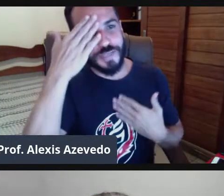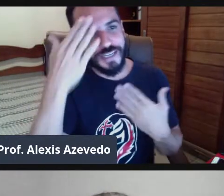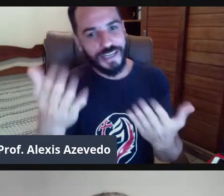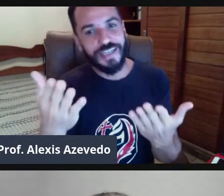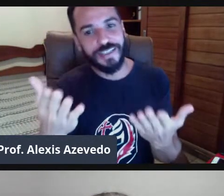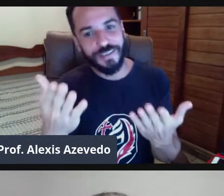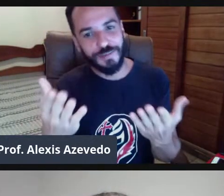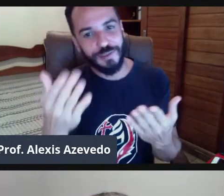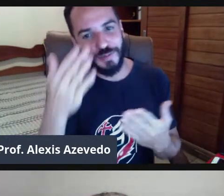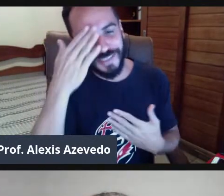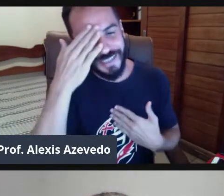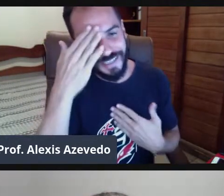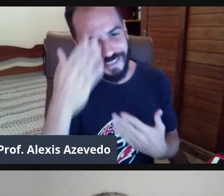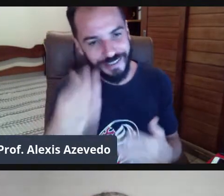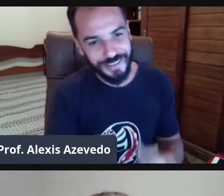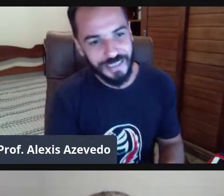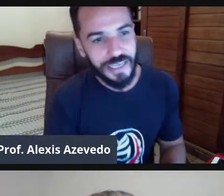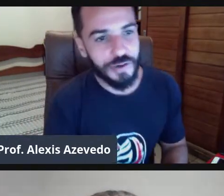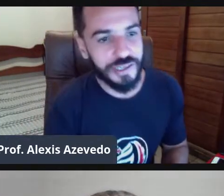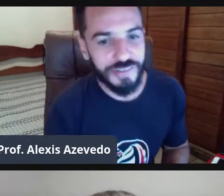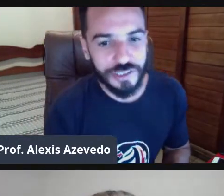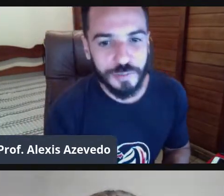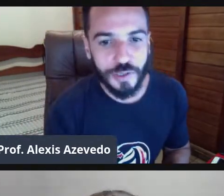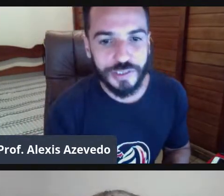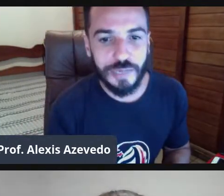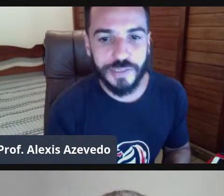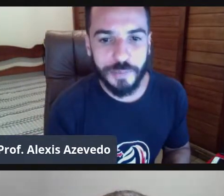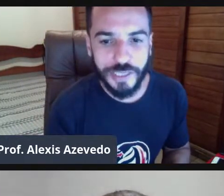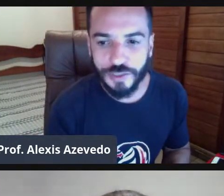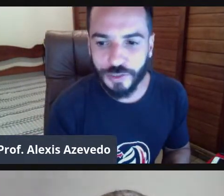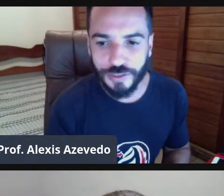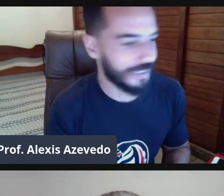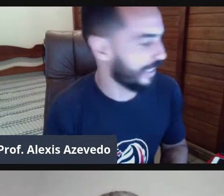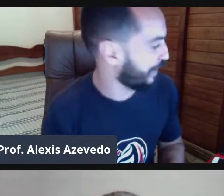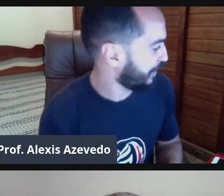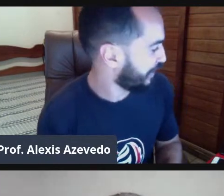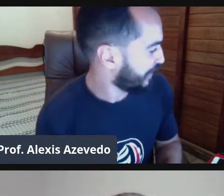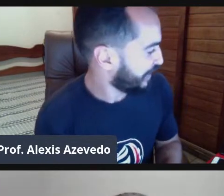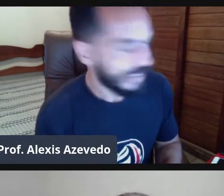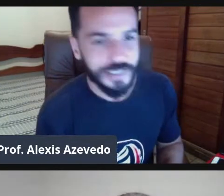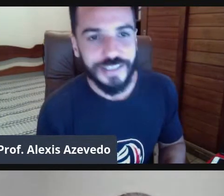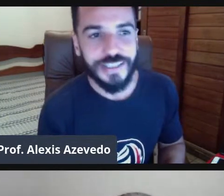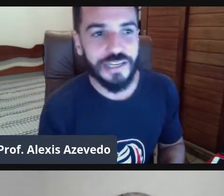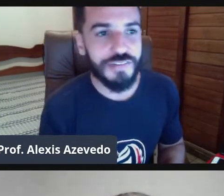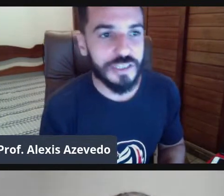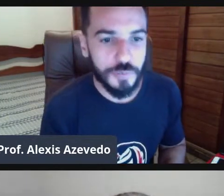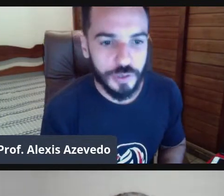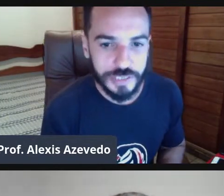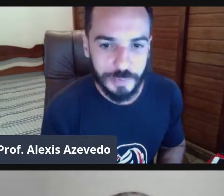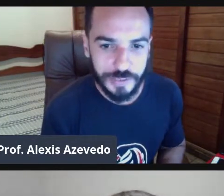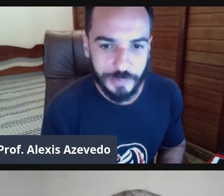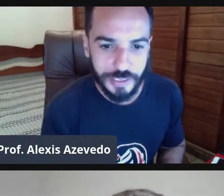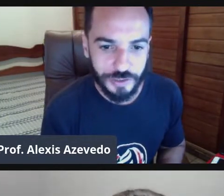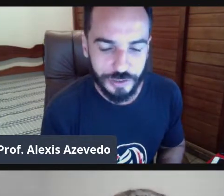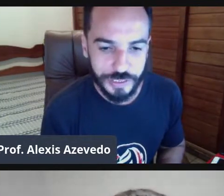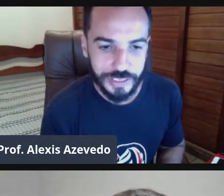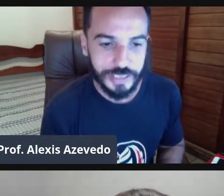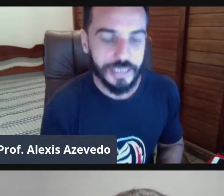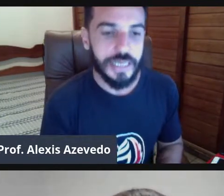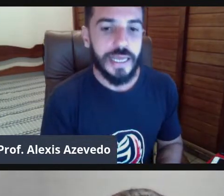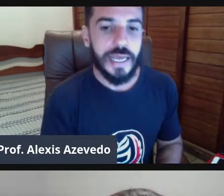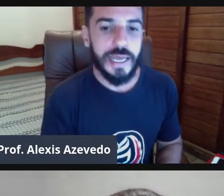Muito obrigado a todos. Eu queria falar só uma coisa rapidamente. Beijo para vocês. Falar só uma coisa